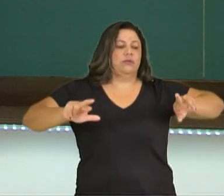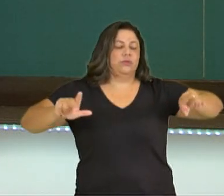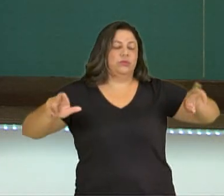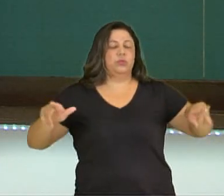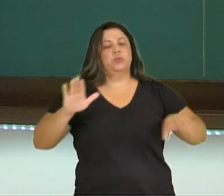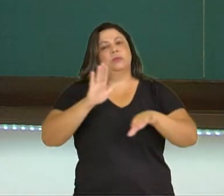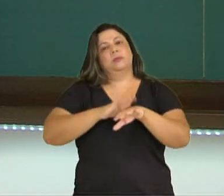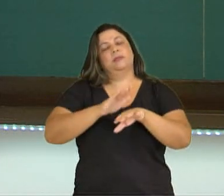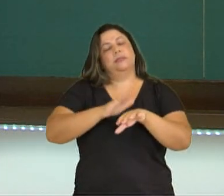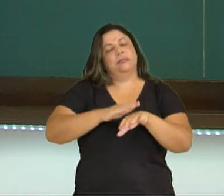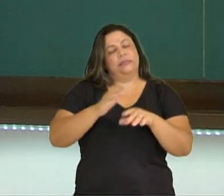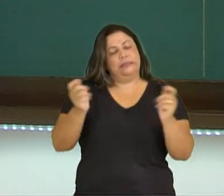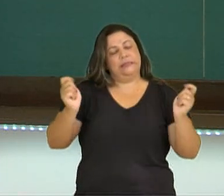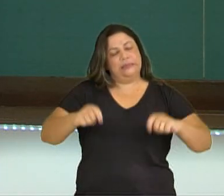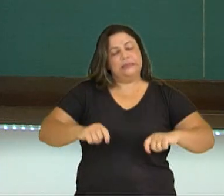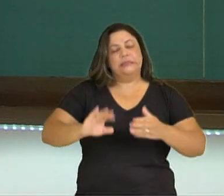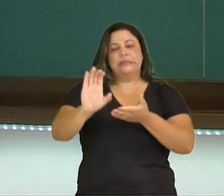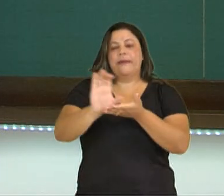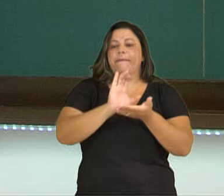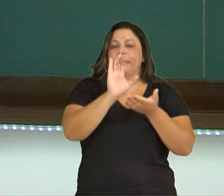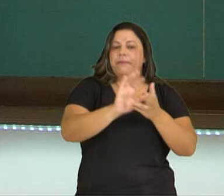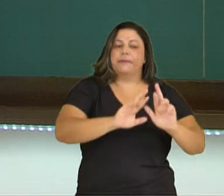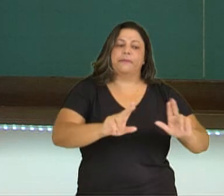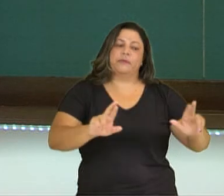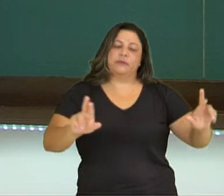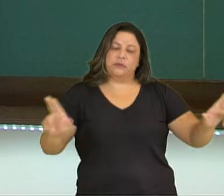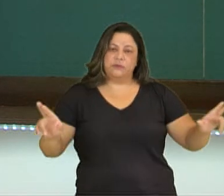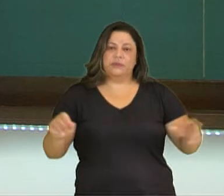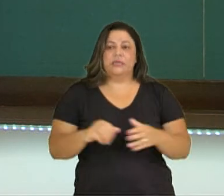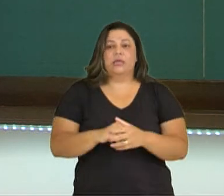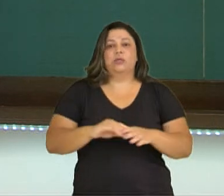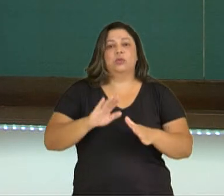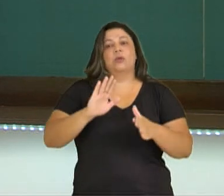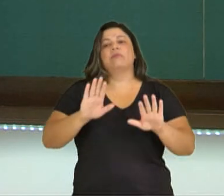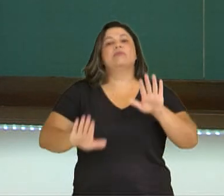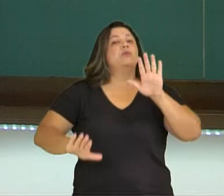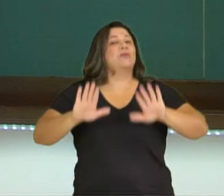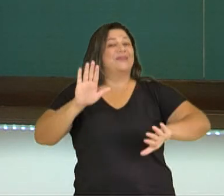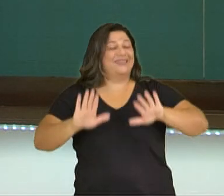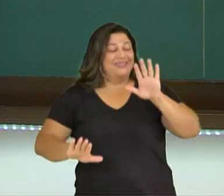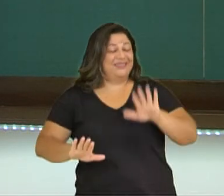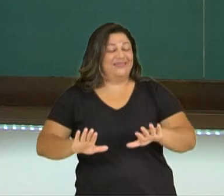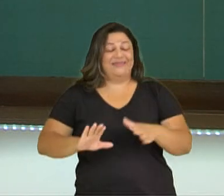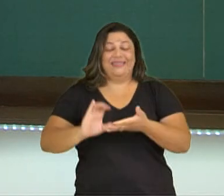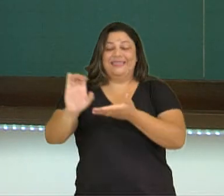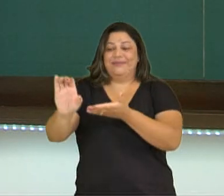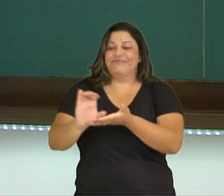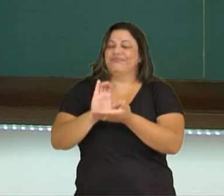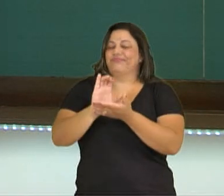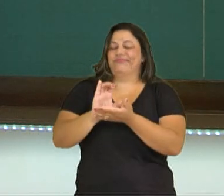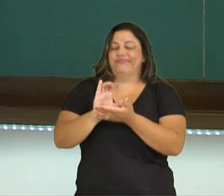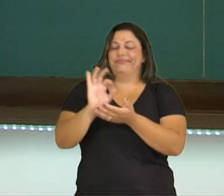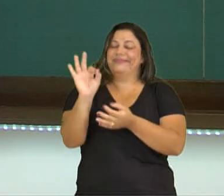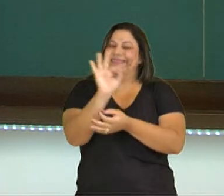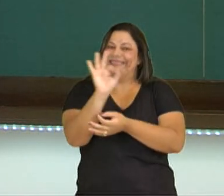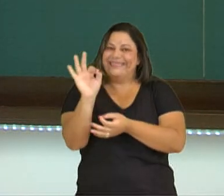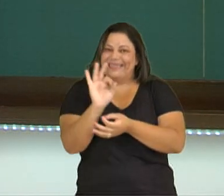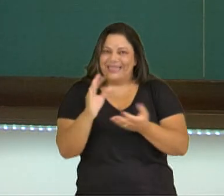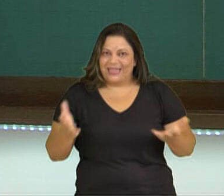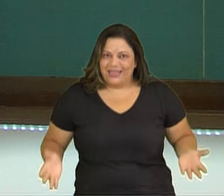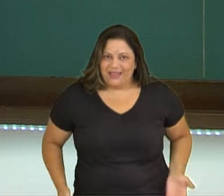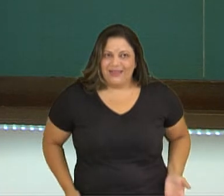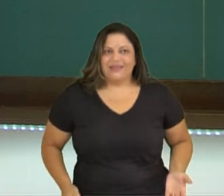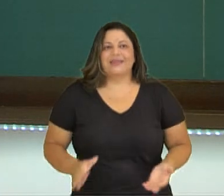isso recebem valores diferentes, em alguns casos nem recebem um valor pela atividade desenvolvida, certo?